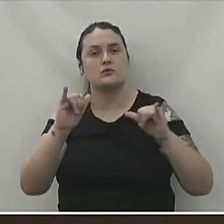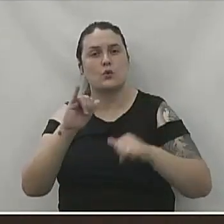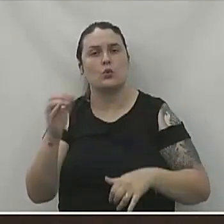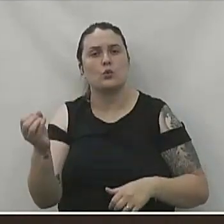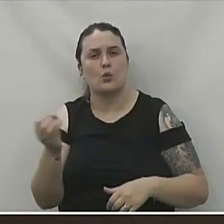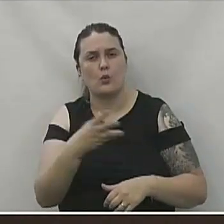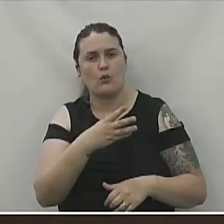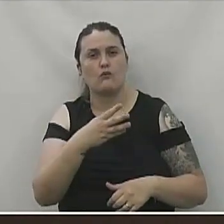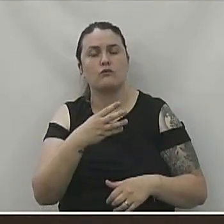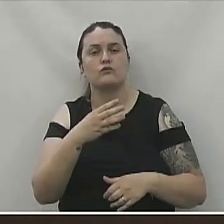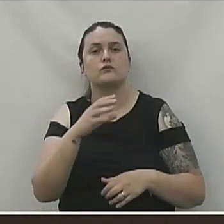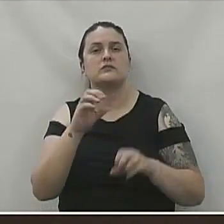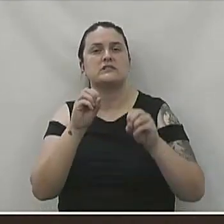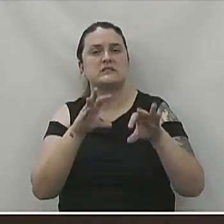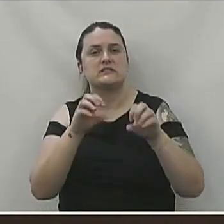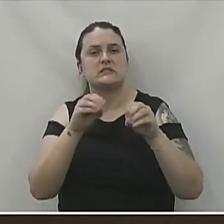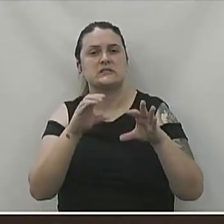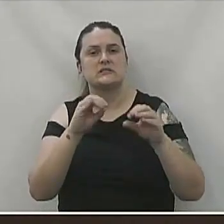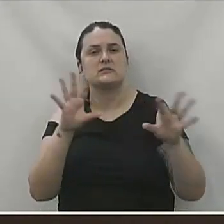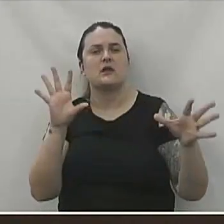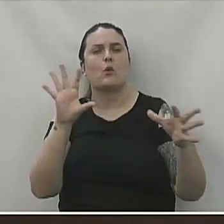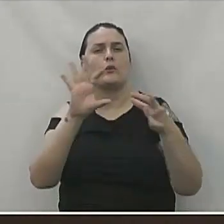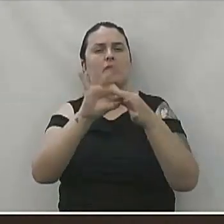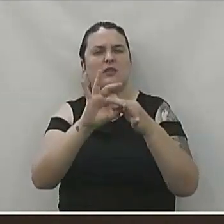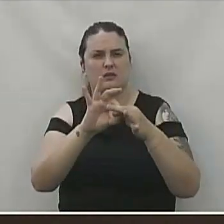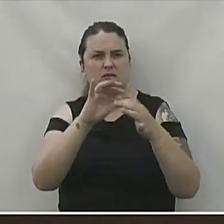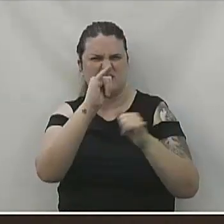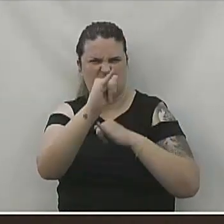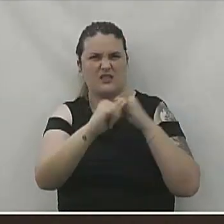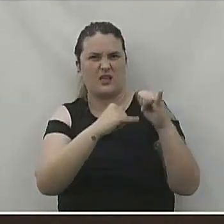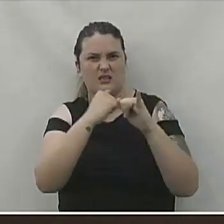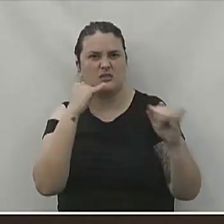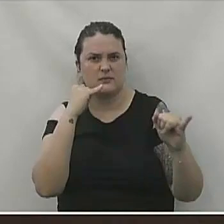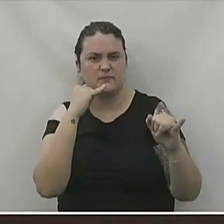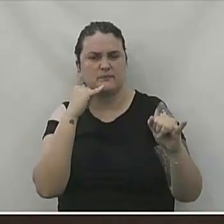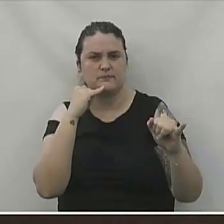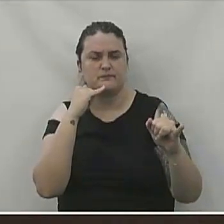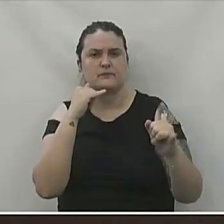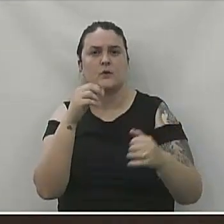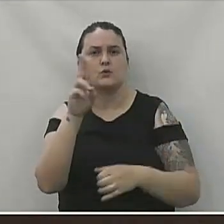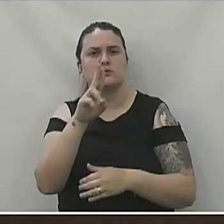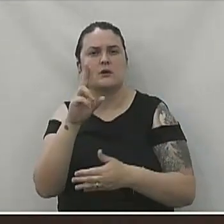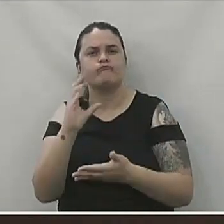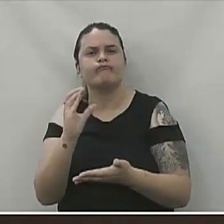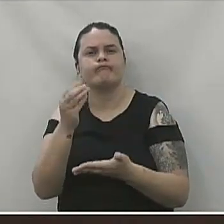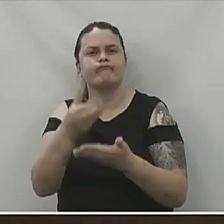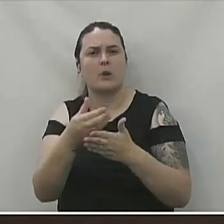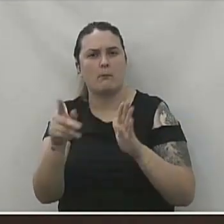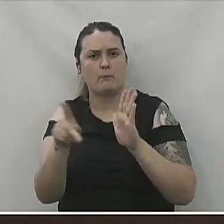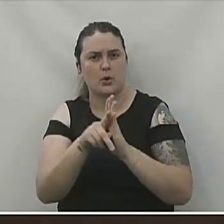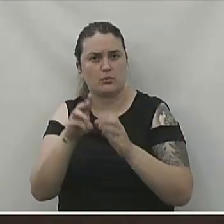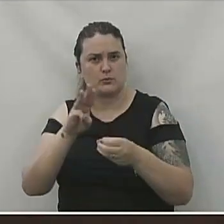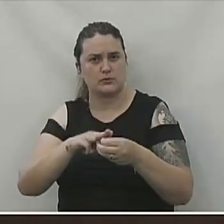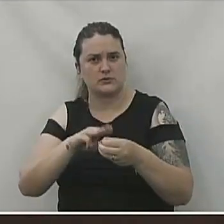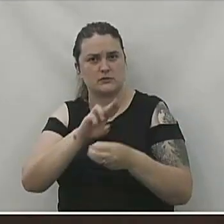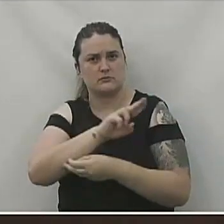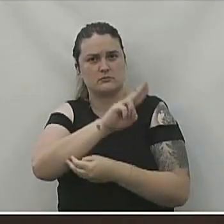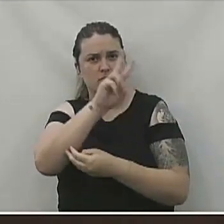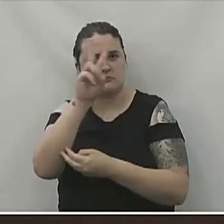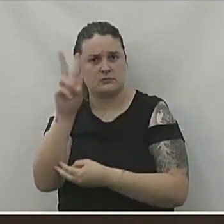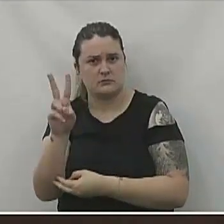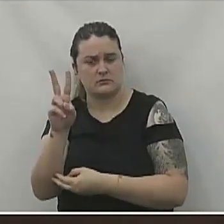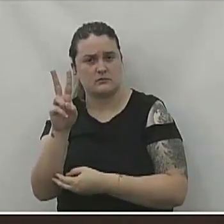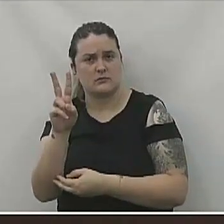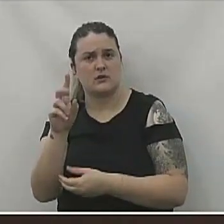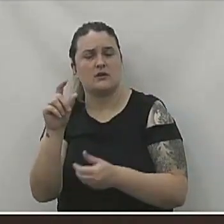lançamento do ensino conectado com recursos próprios do município de União